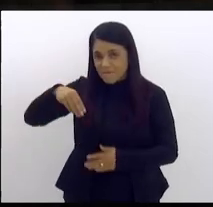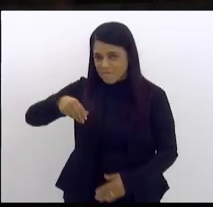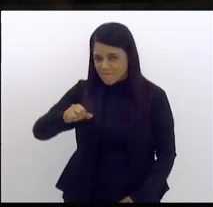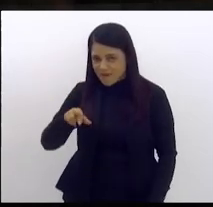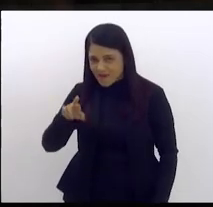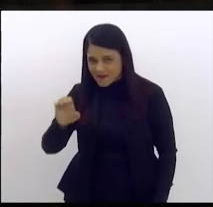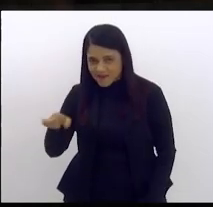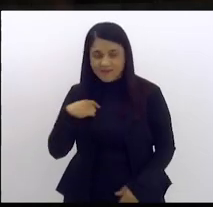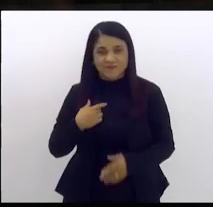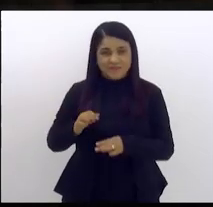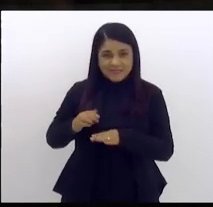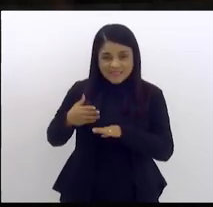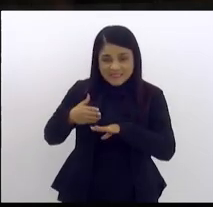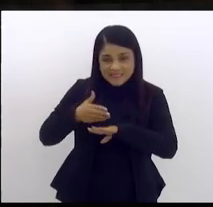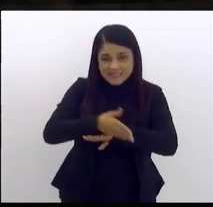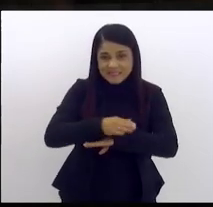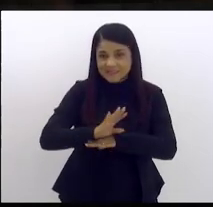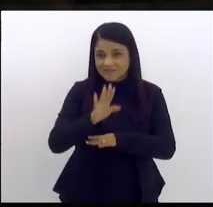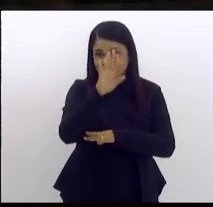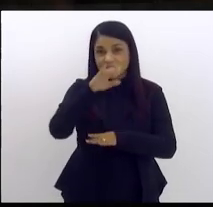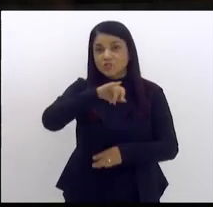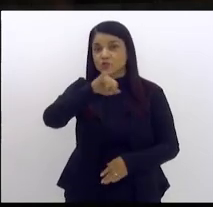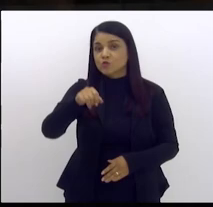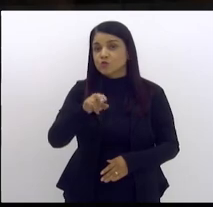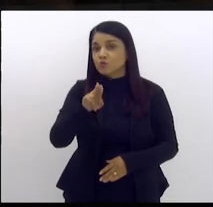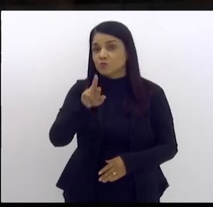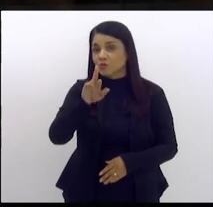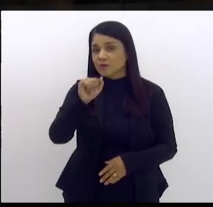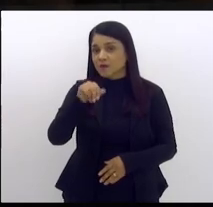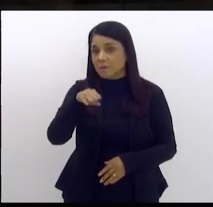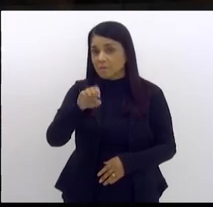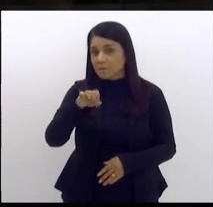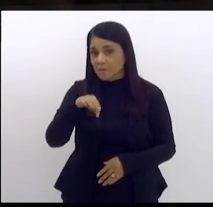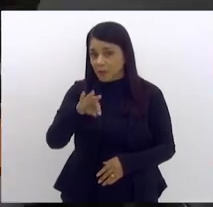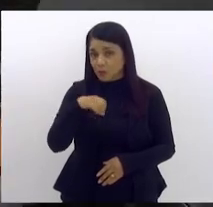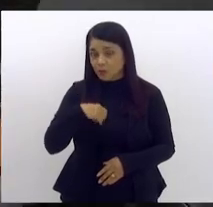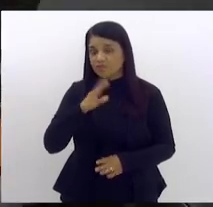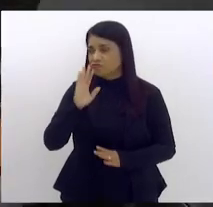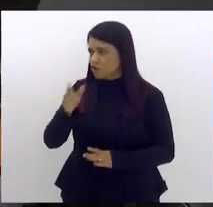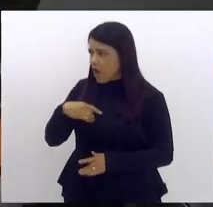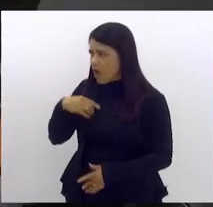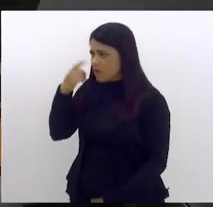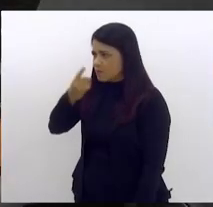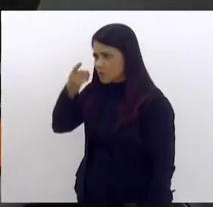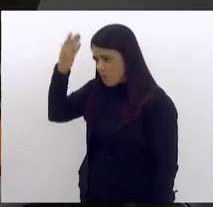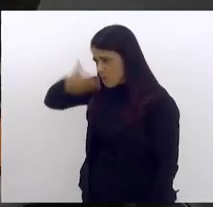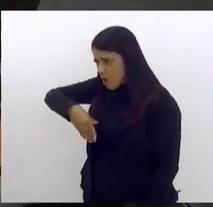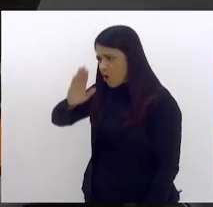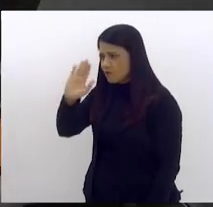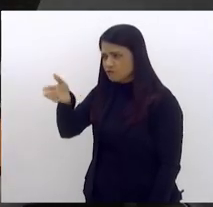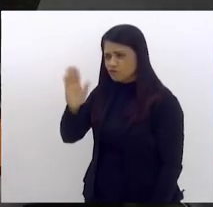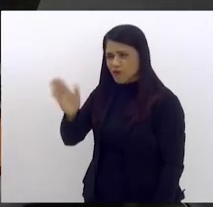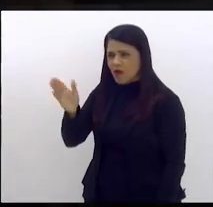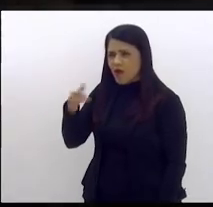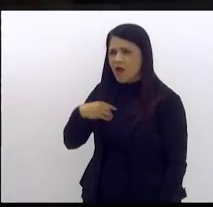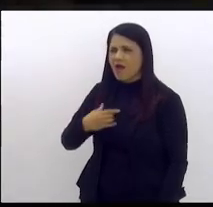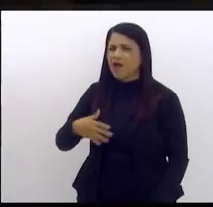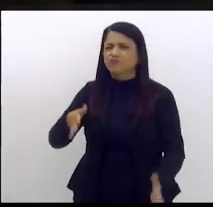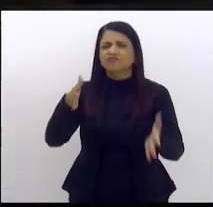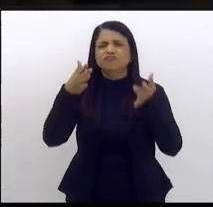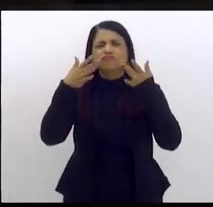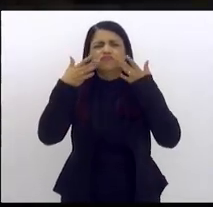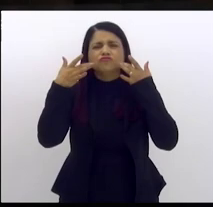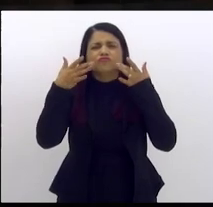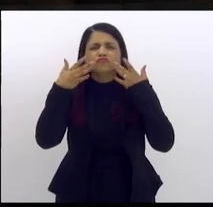no juramento Deputado já foi provado né outras vezes que já foi provado é tudo